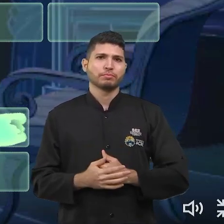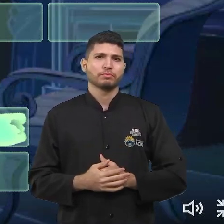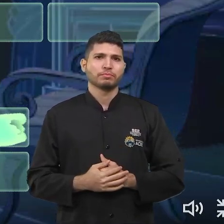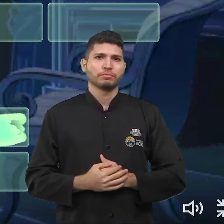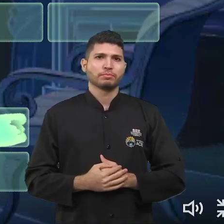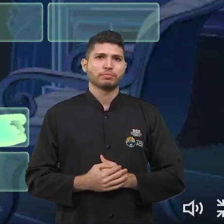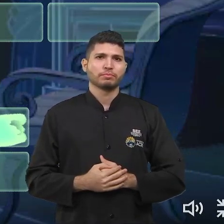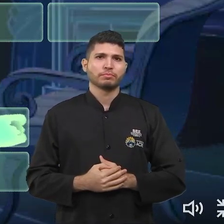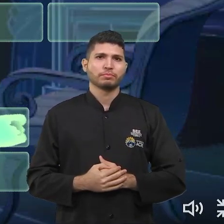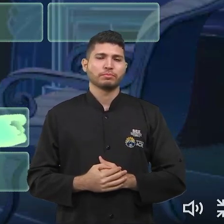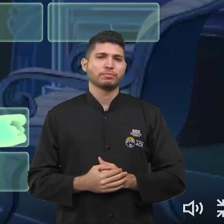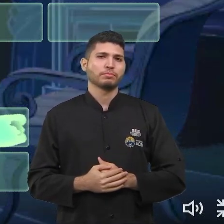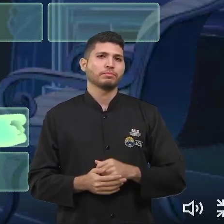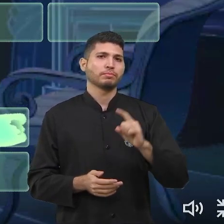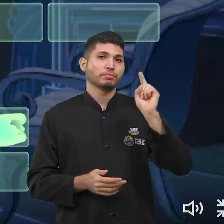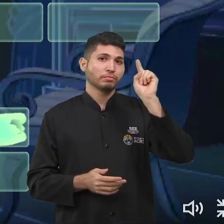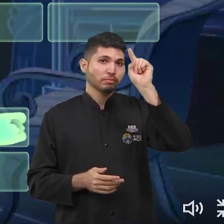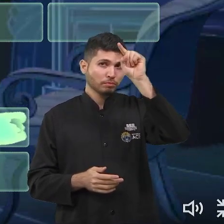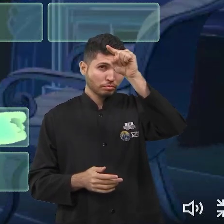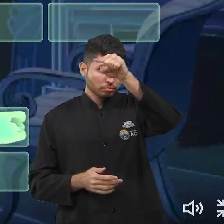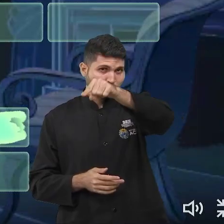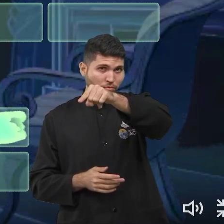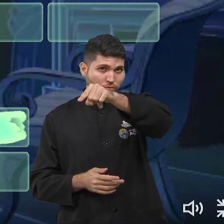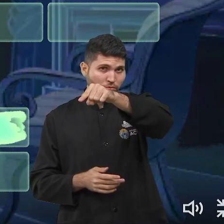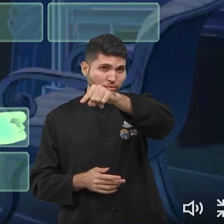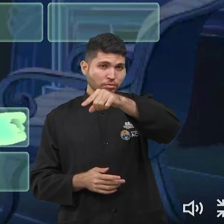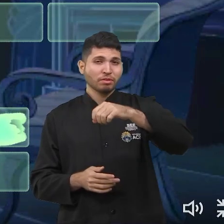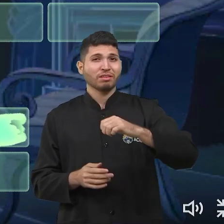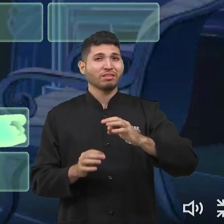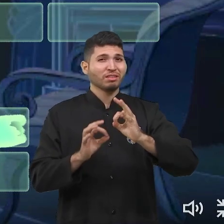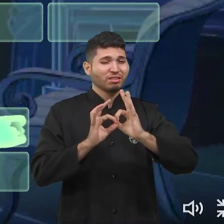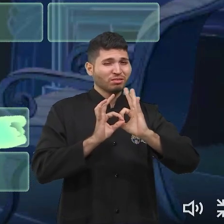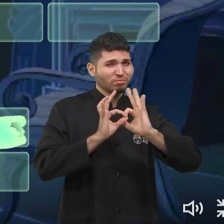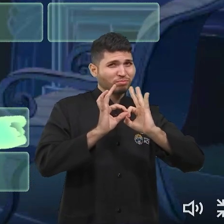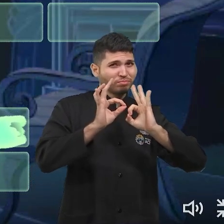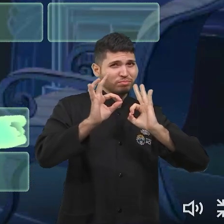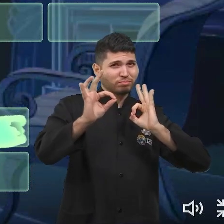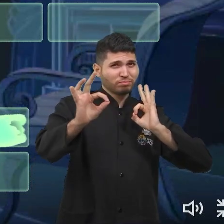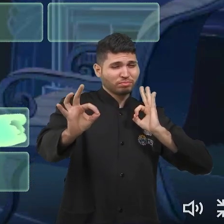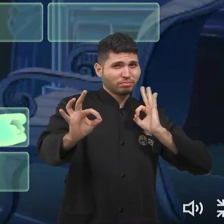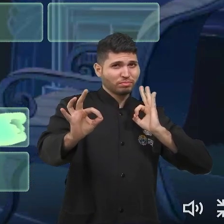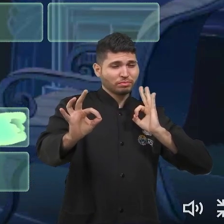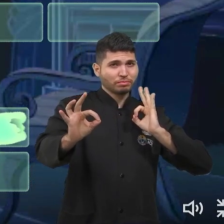Ali, donde? Ah, está lejos. De longe.